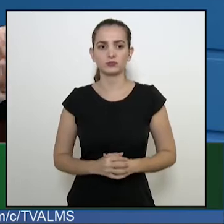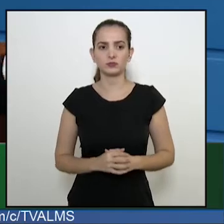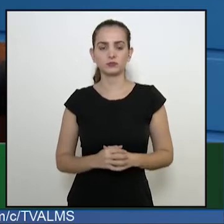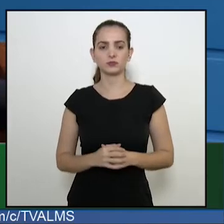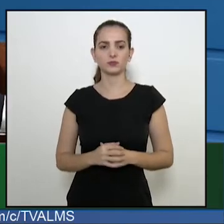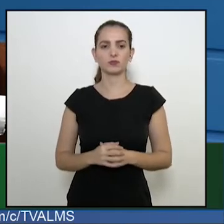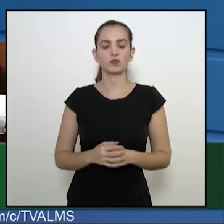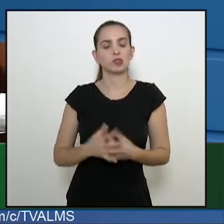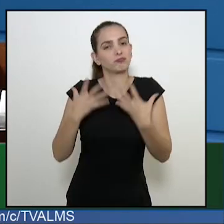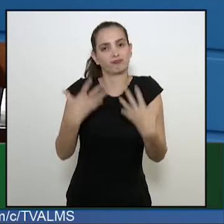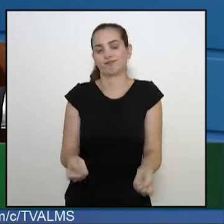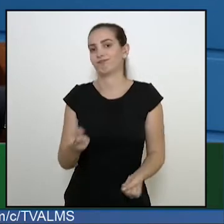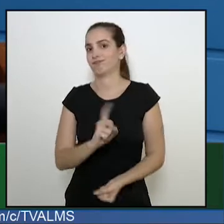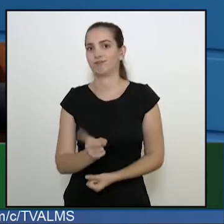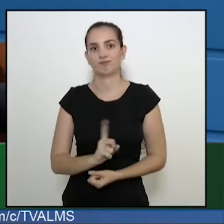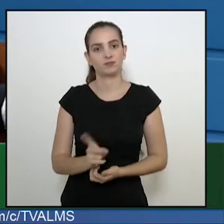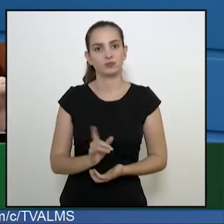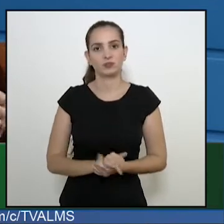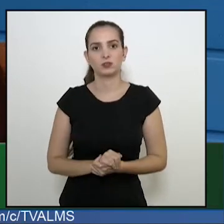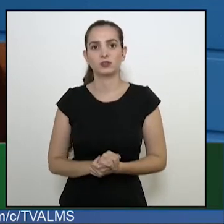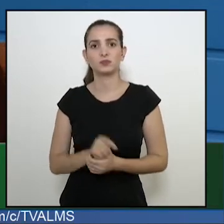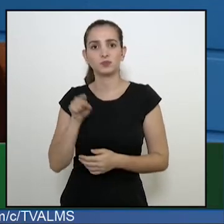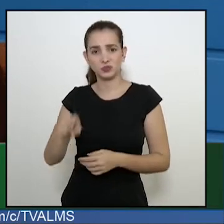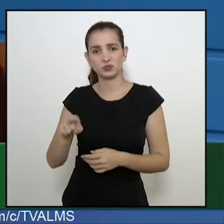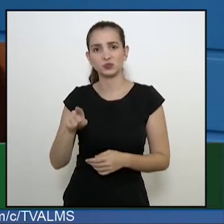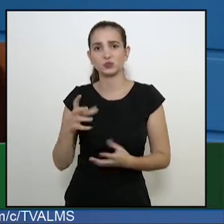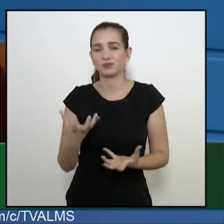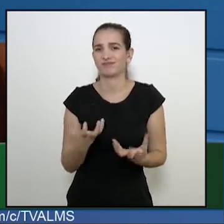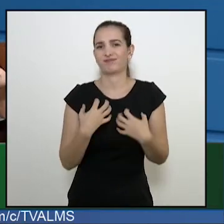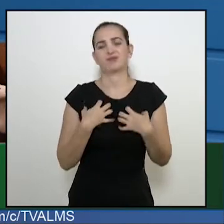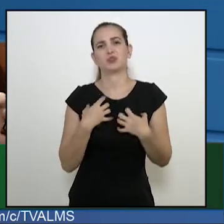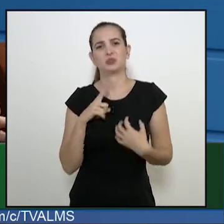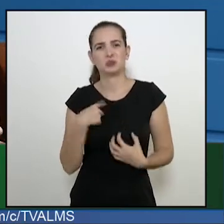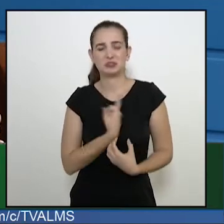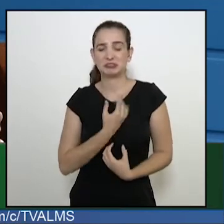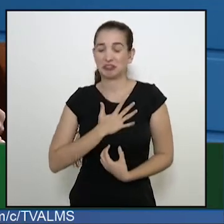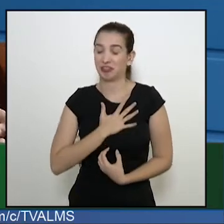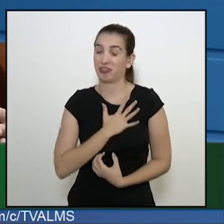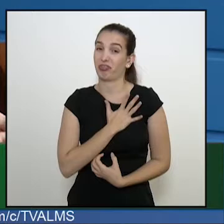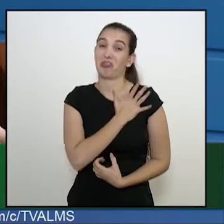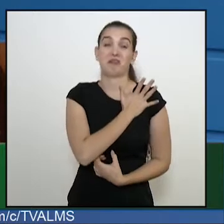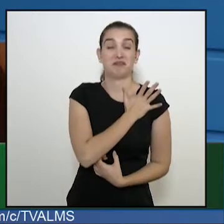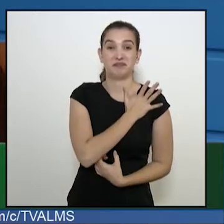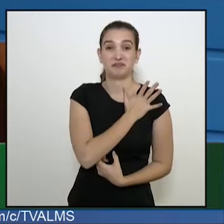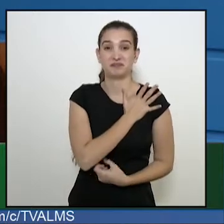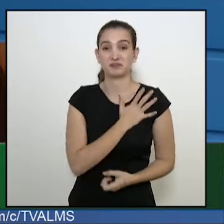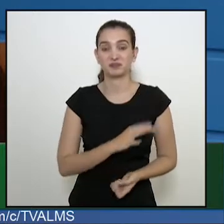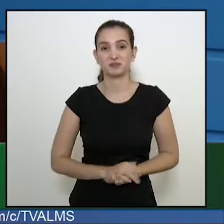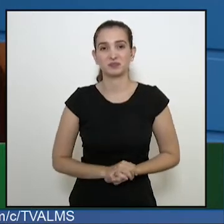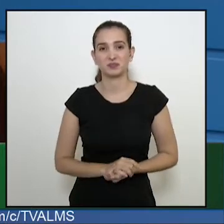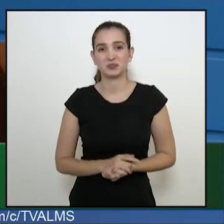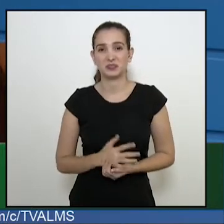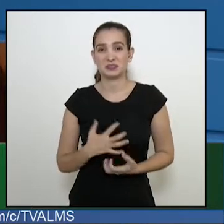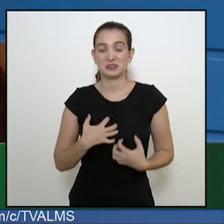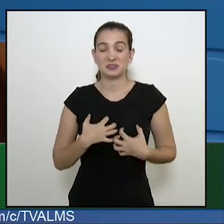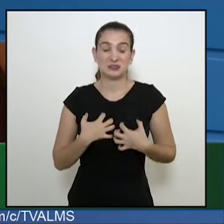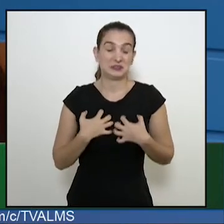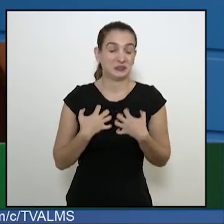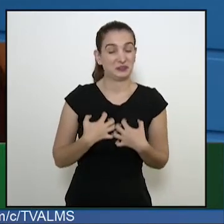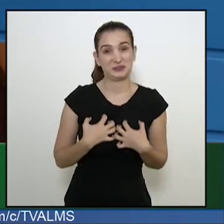Isso é inadmissível. Isso nos causa asco, nos causa